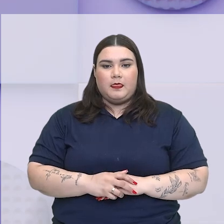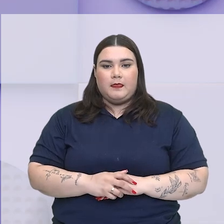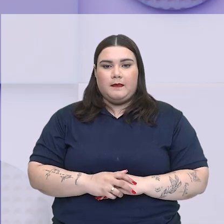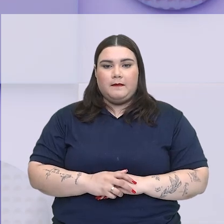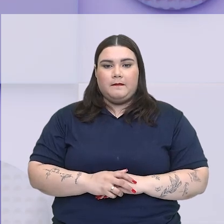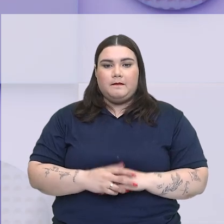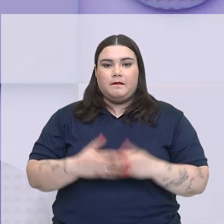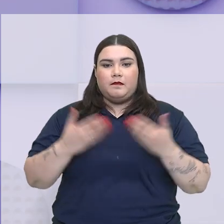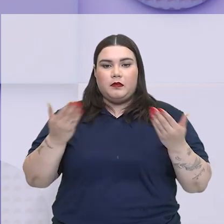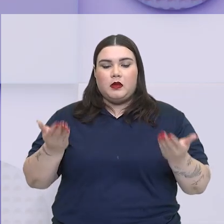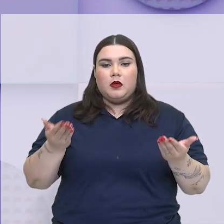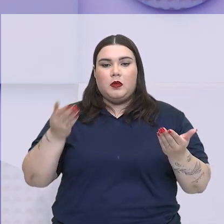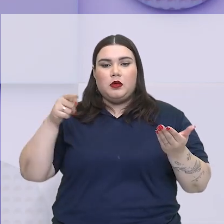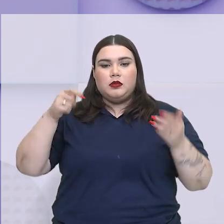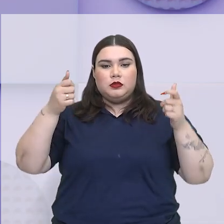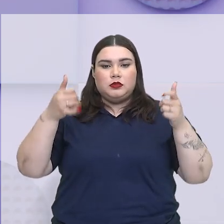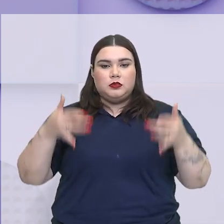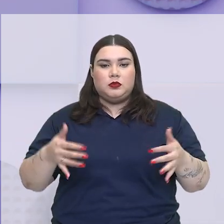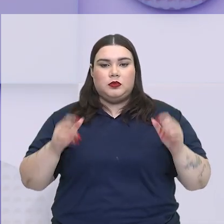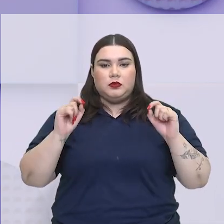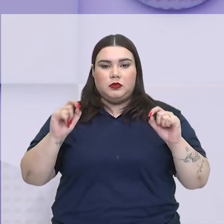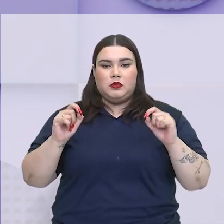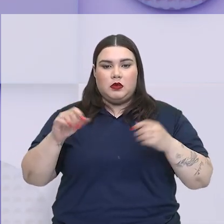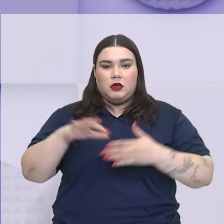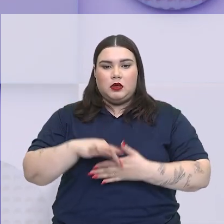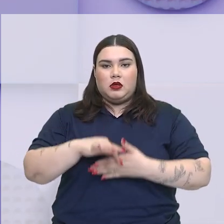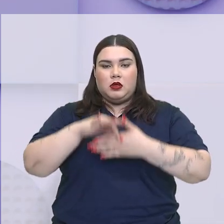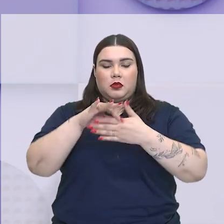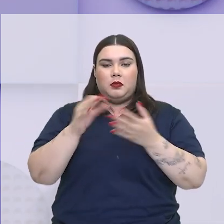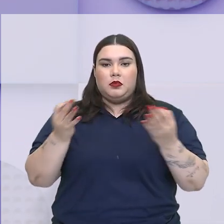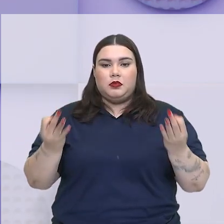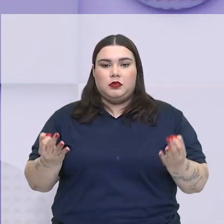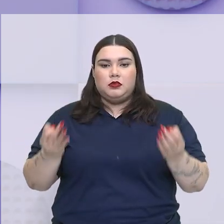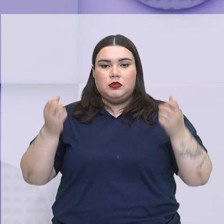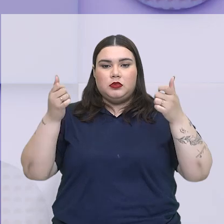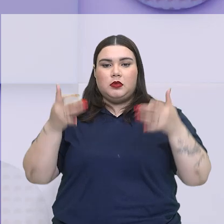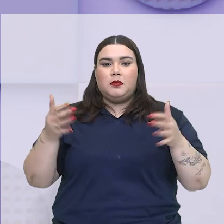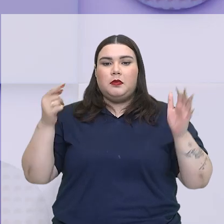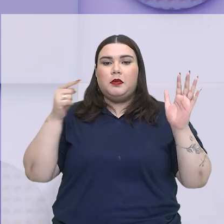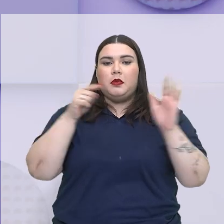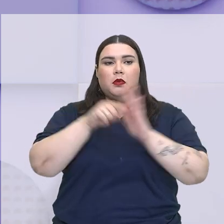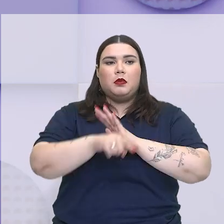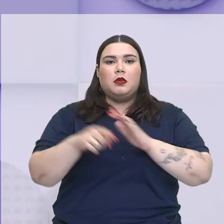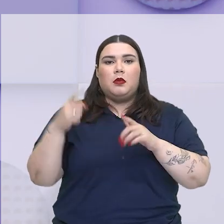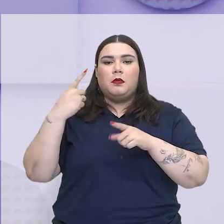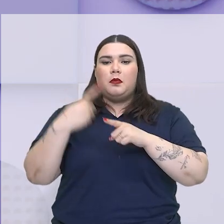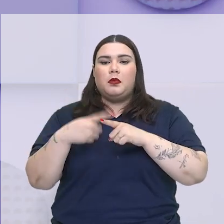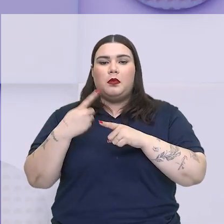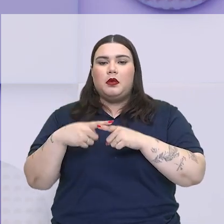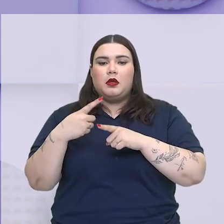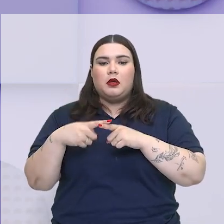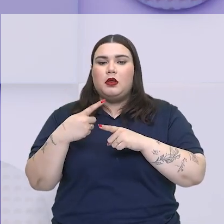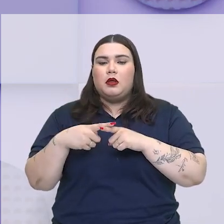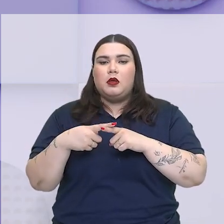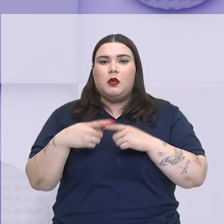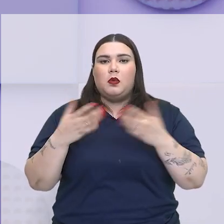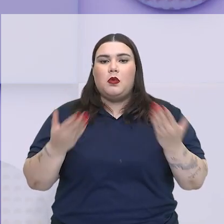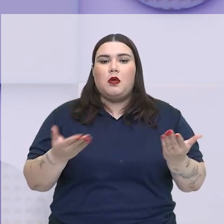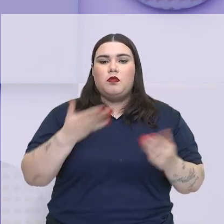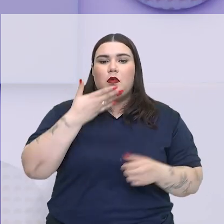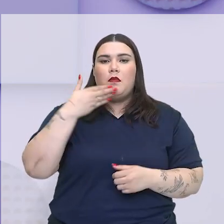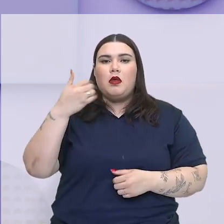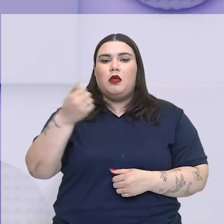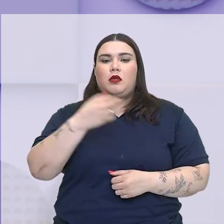Dalai Lama, que é uma grande liderança budista, foi questionado sobre qual era a